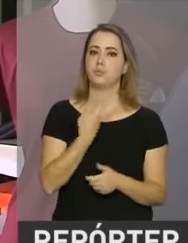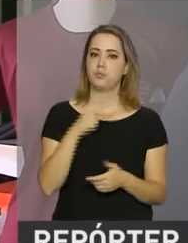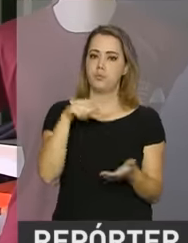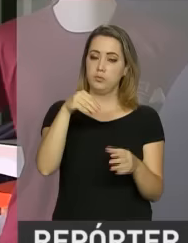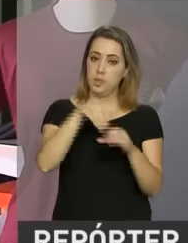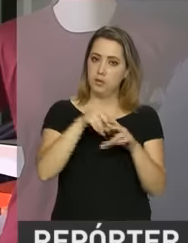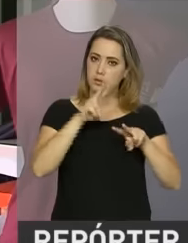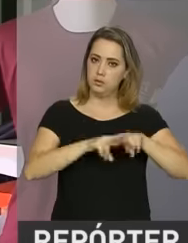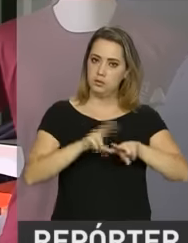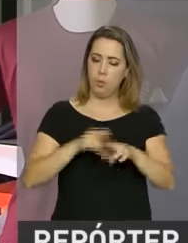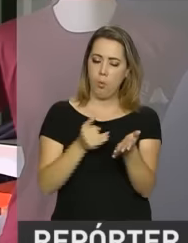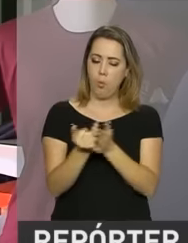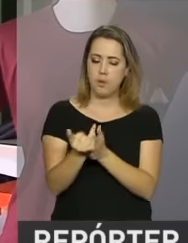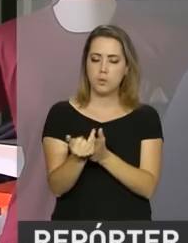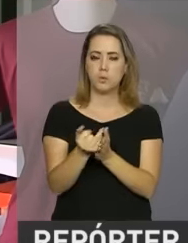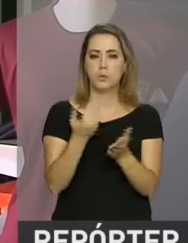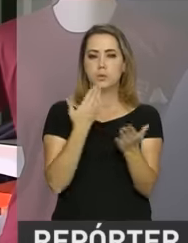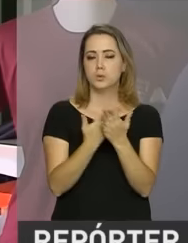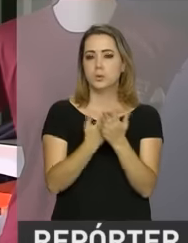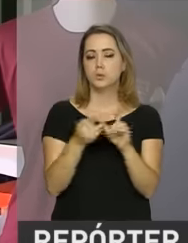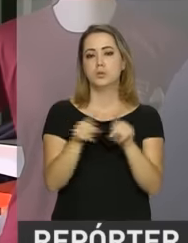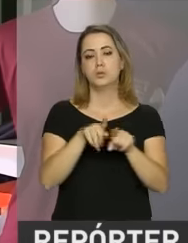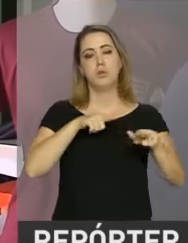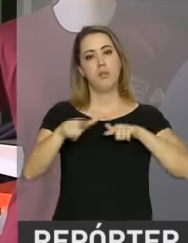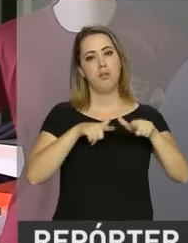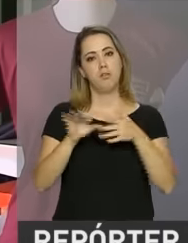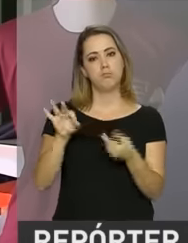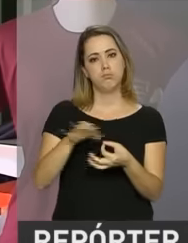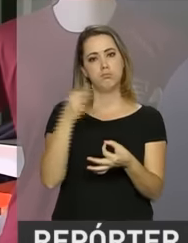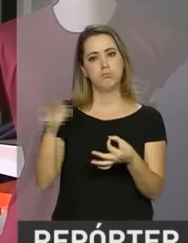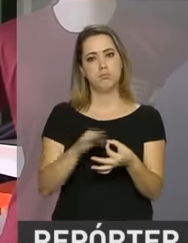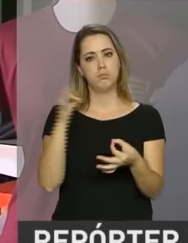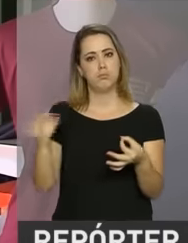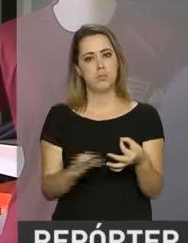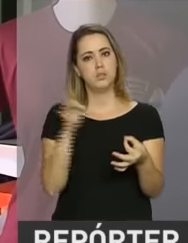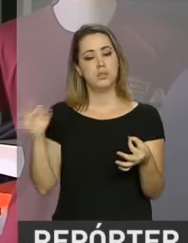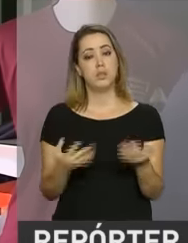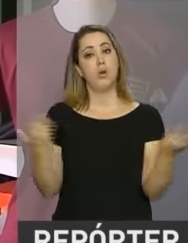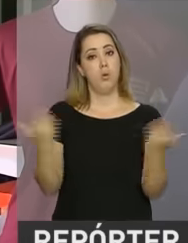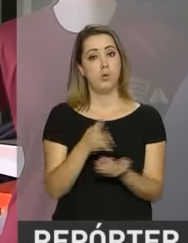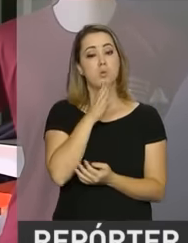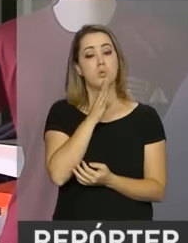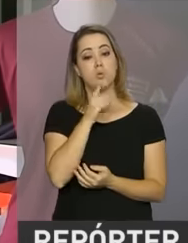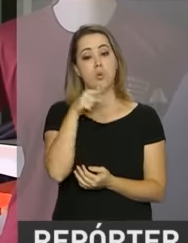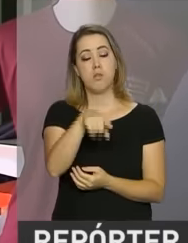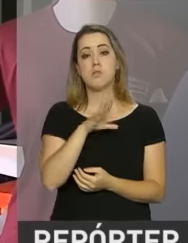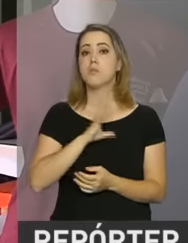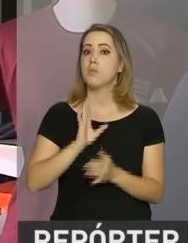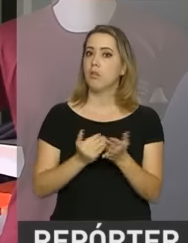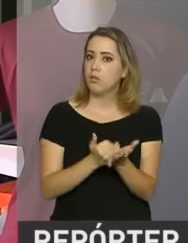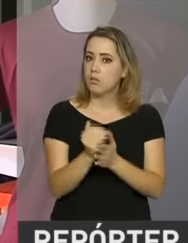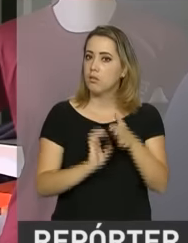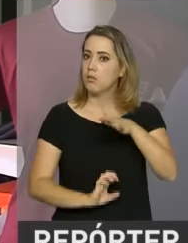começou a estudar e trabalhar na alfaiataria todo o conhecimento que ele tem hoje aqui na confecção de roupas